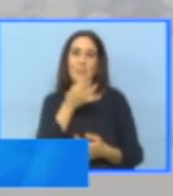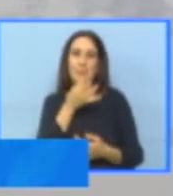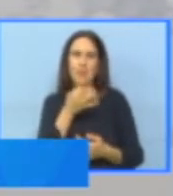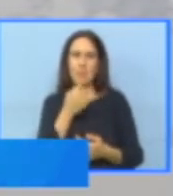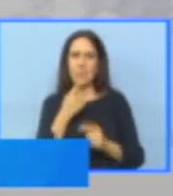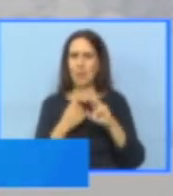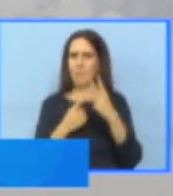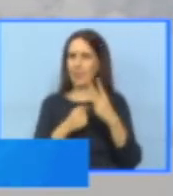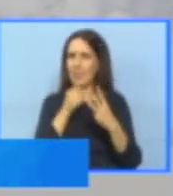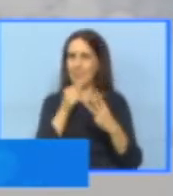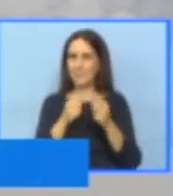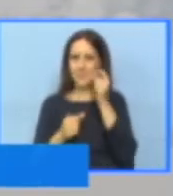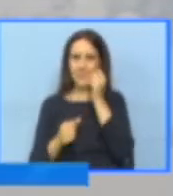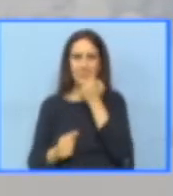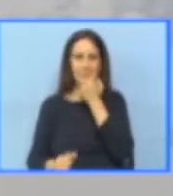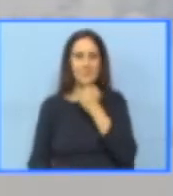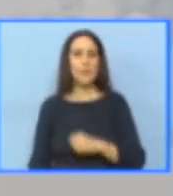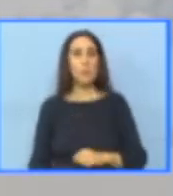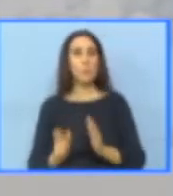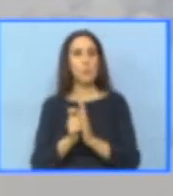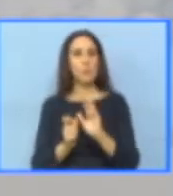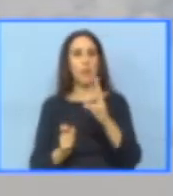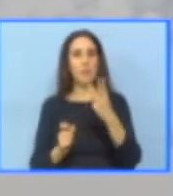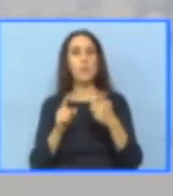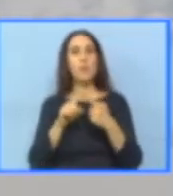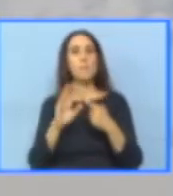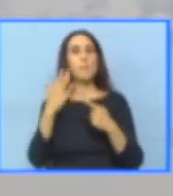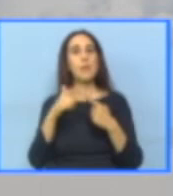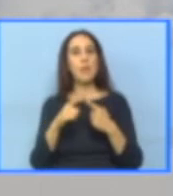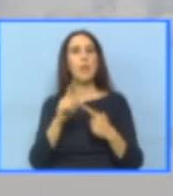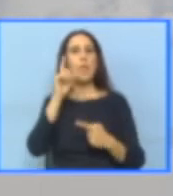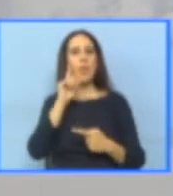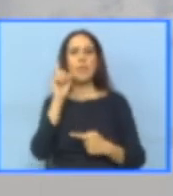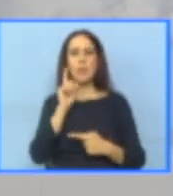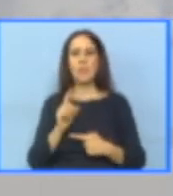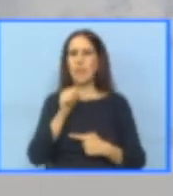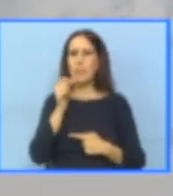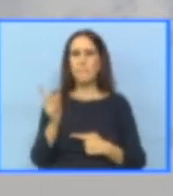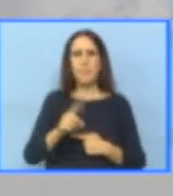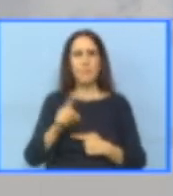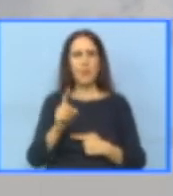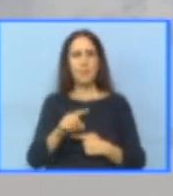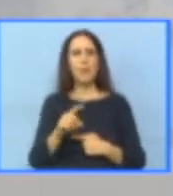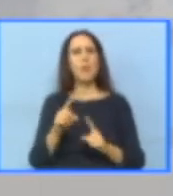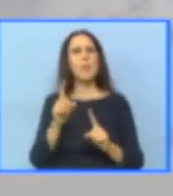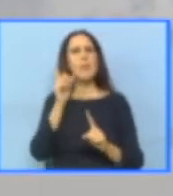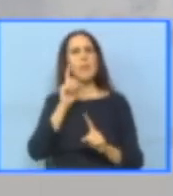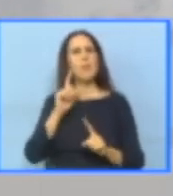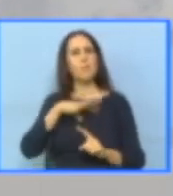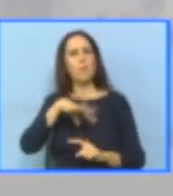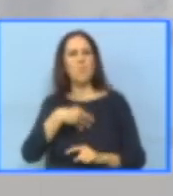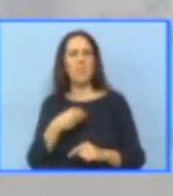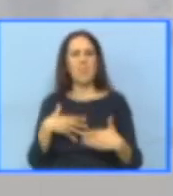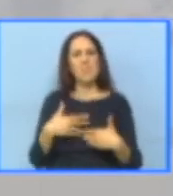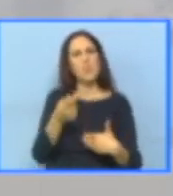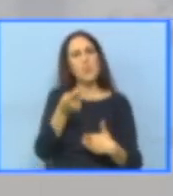dizem 3 coisas. Então, 3 pontos. O primeiro ponto é porque há dias mundiais para tudo. E a gente cansa-se um bocadinho dos dias mundiais, ou dias